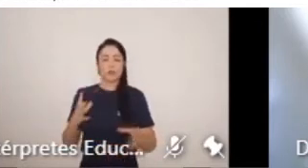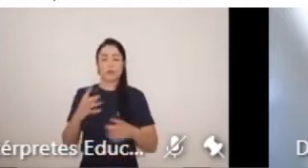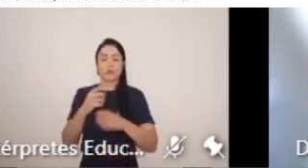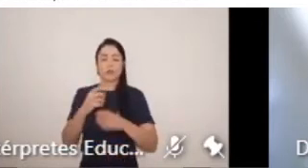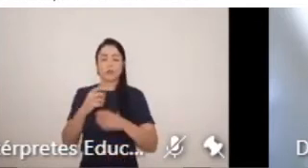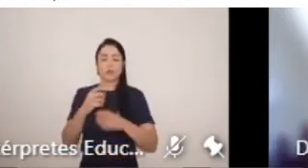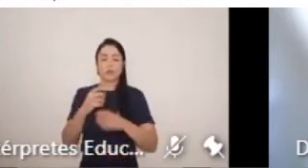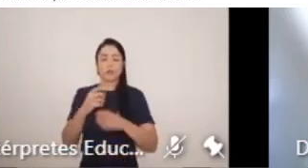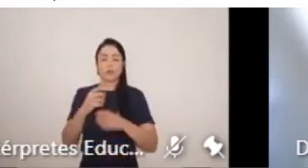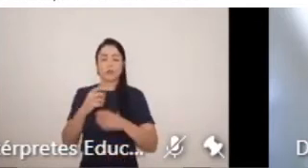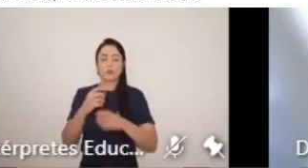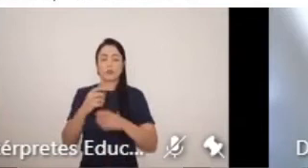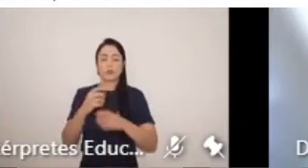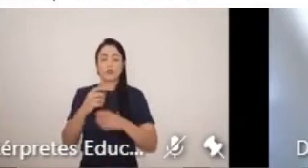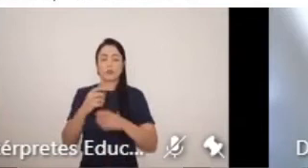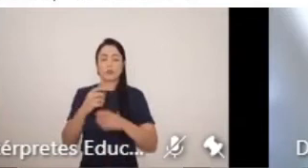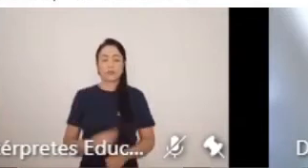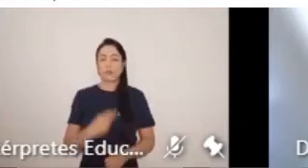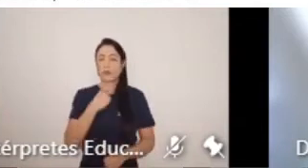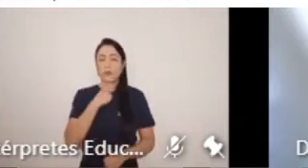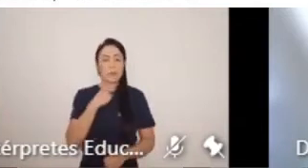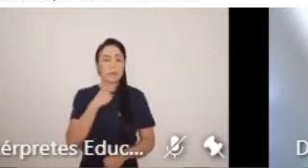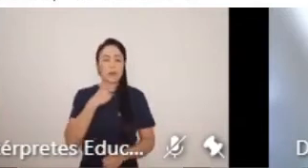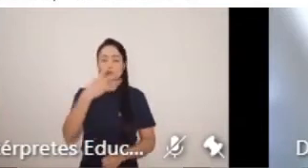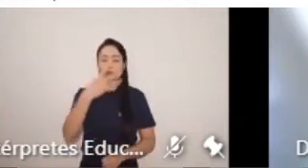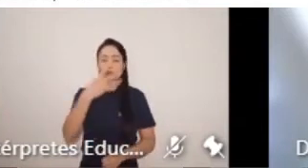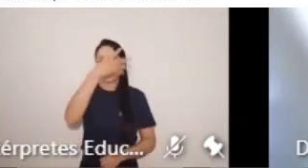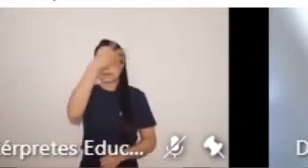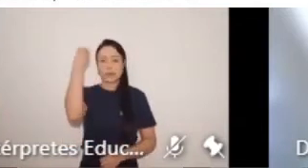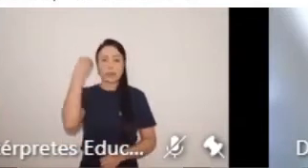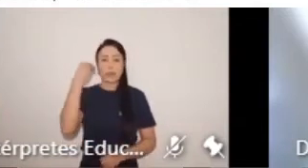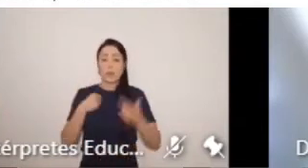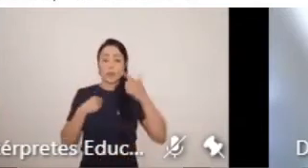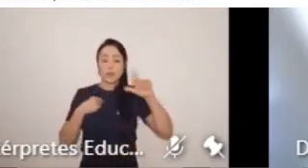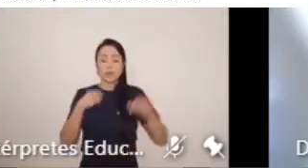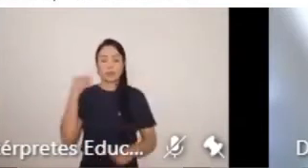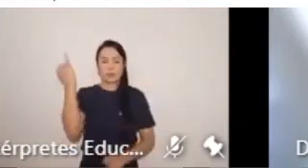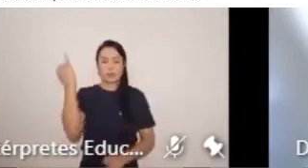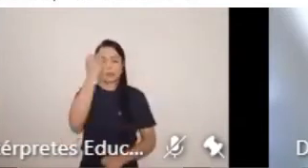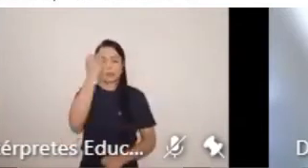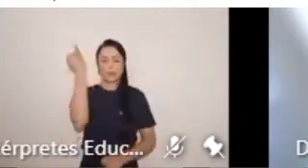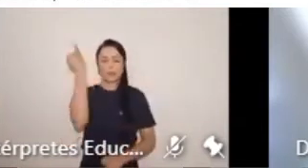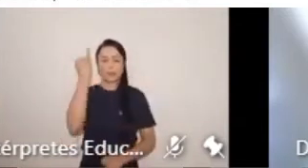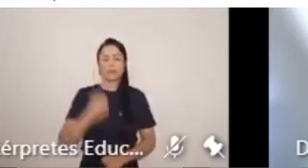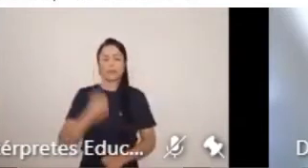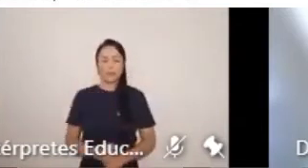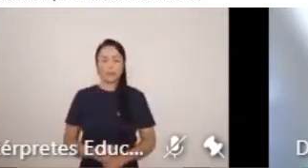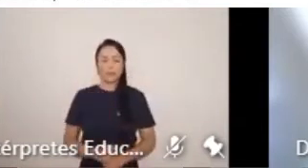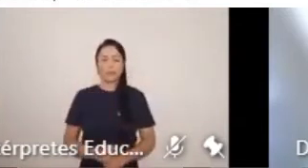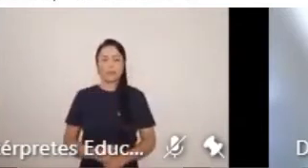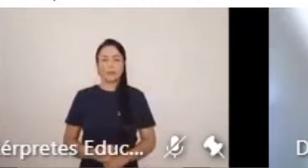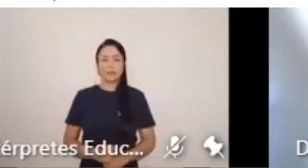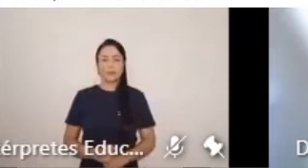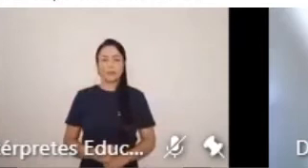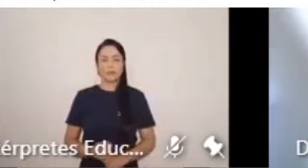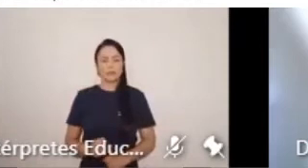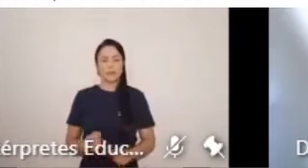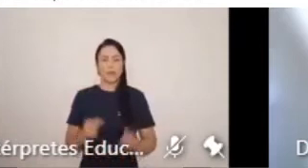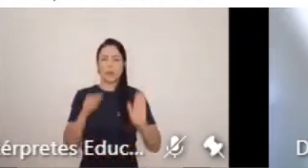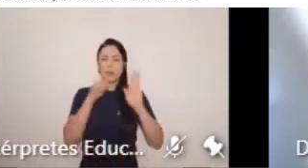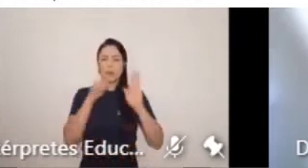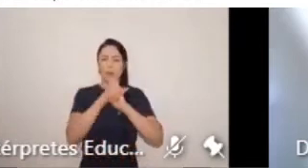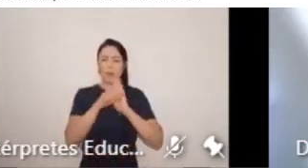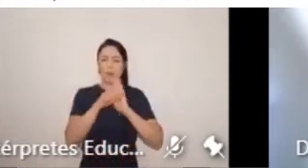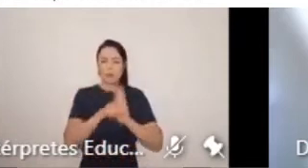saúde. Nós não podemos também esquecer de um outro elemento que é importante. Ser questionado incomoda o